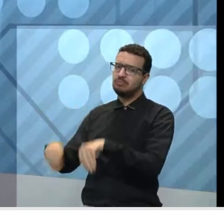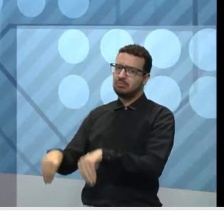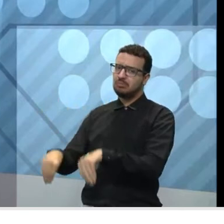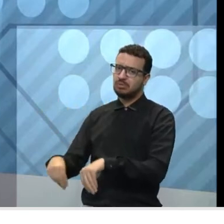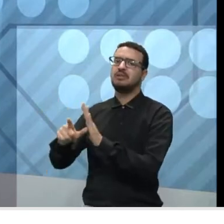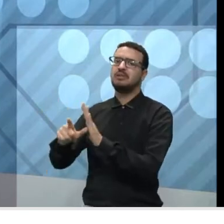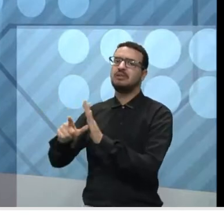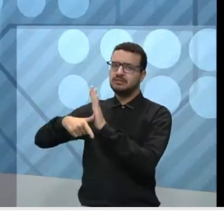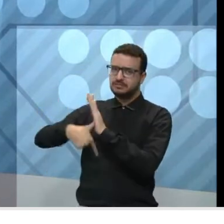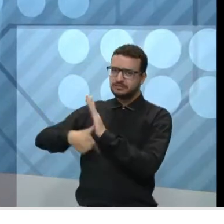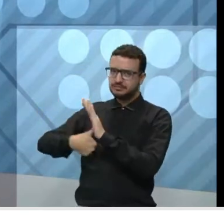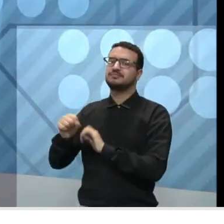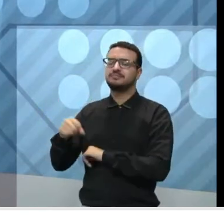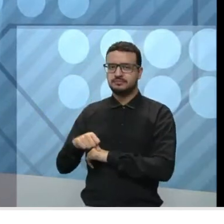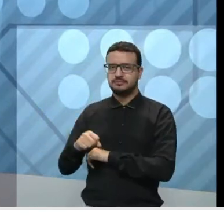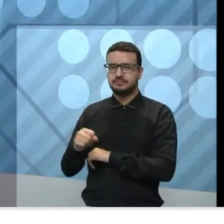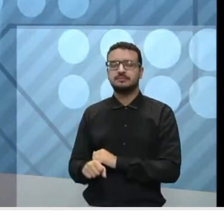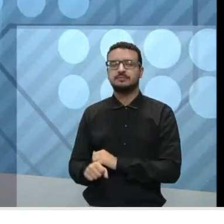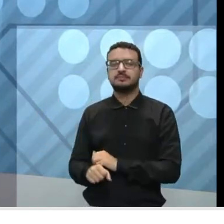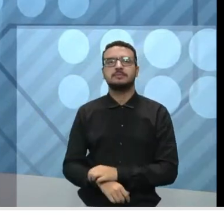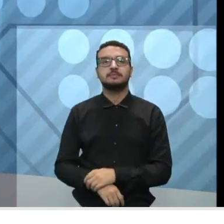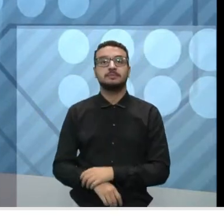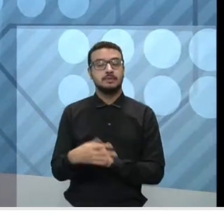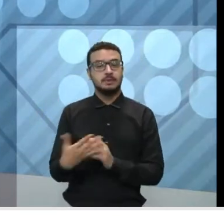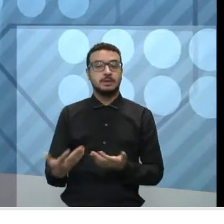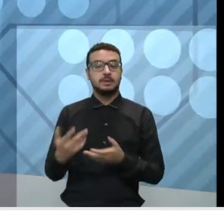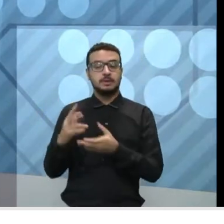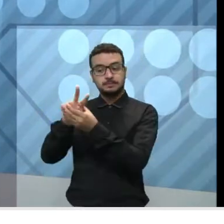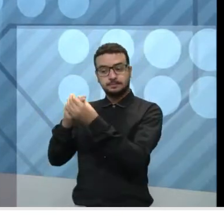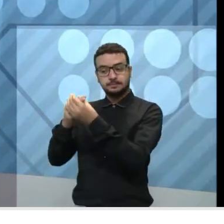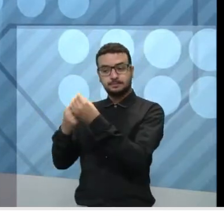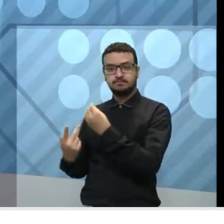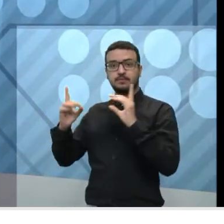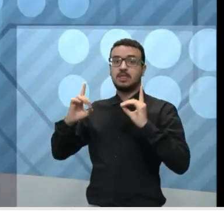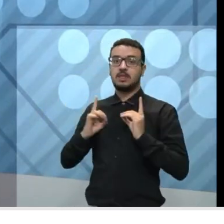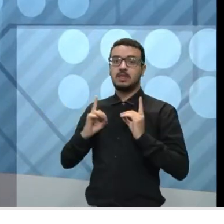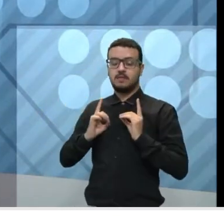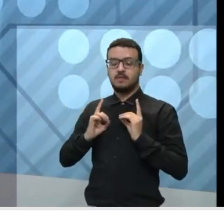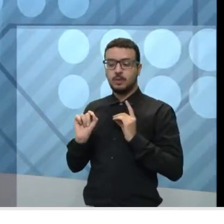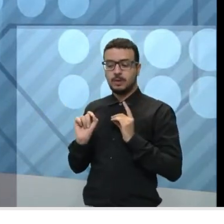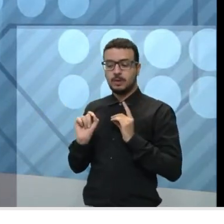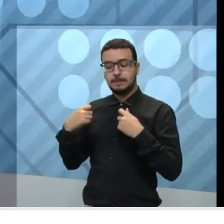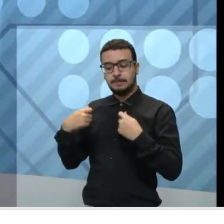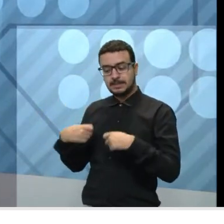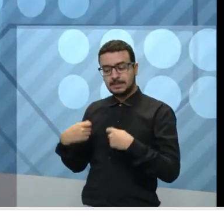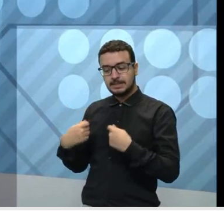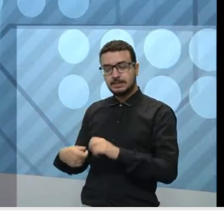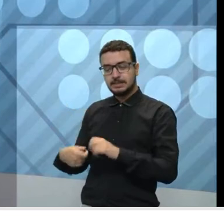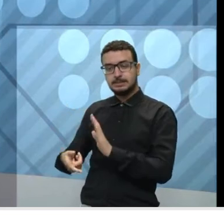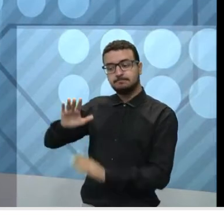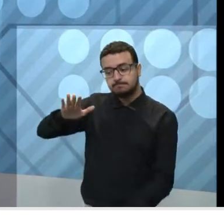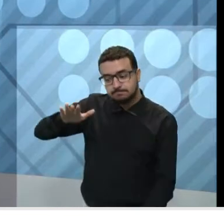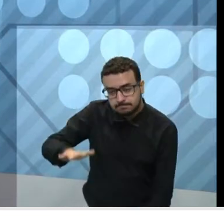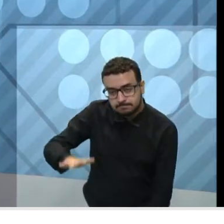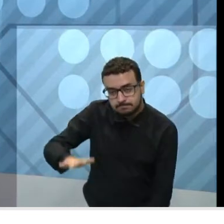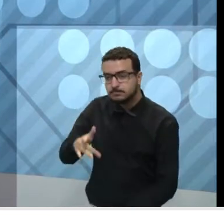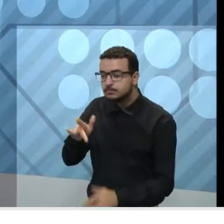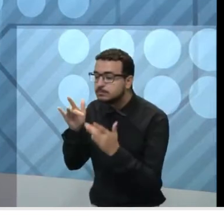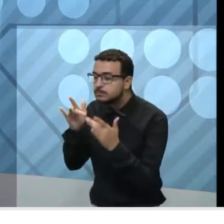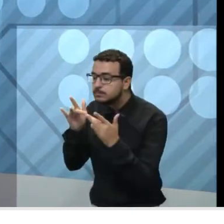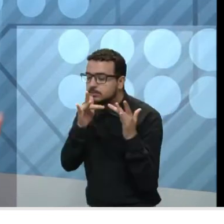Então, o bilinguismo defende, não é, que deve ser precoce o contato das crianças surdas com surdos adultos e